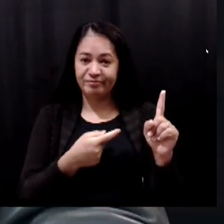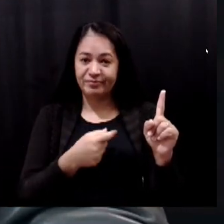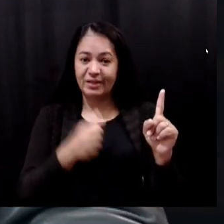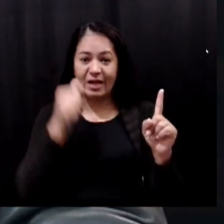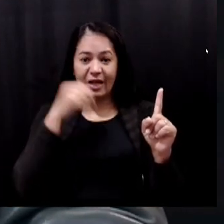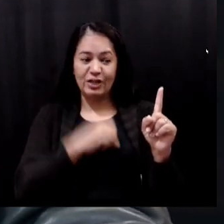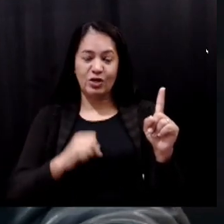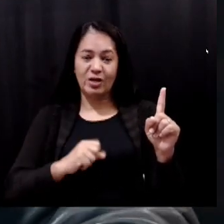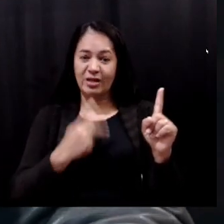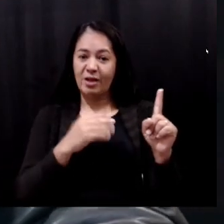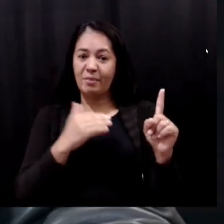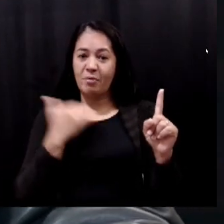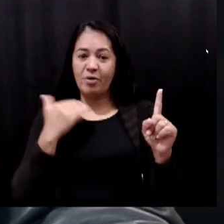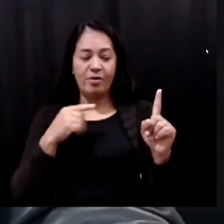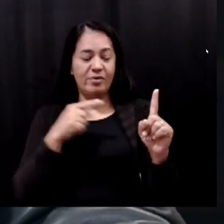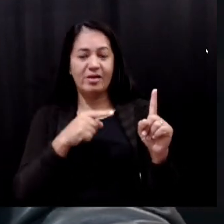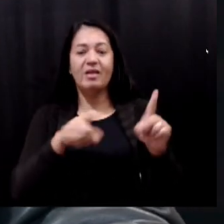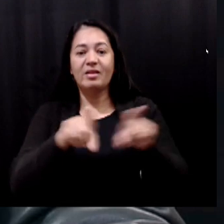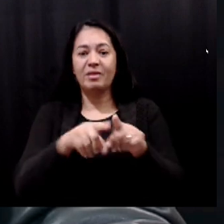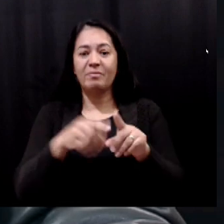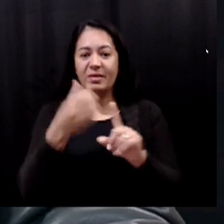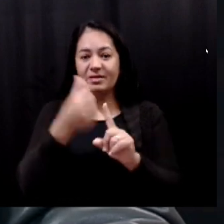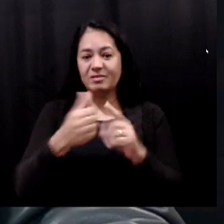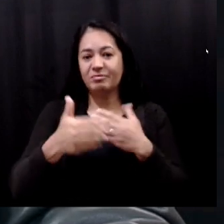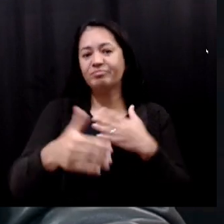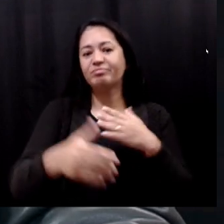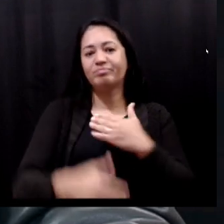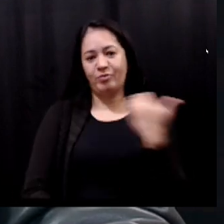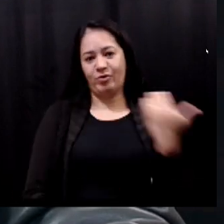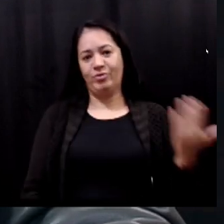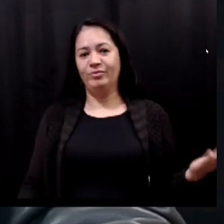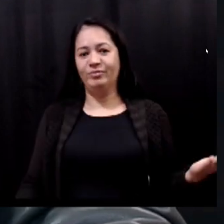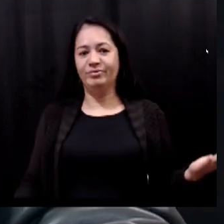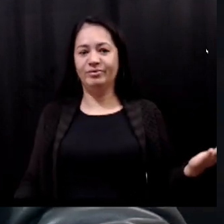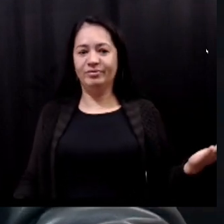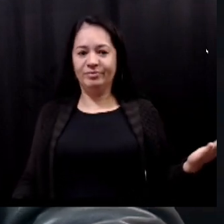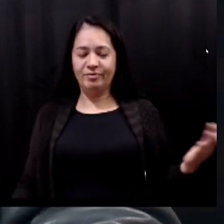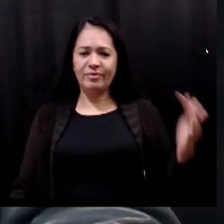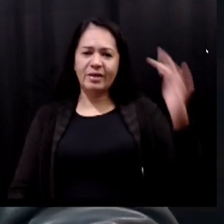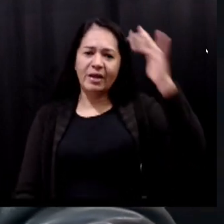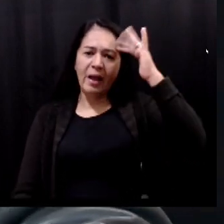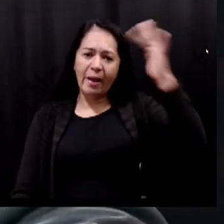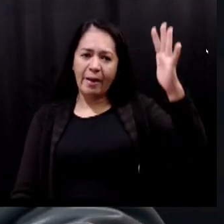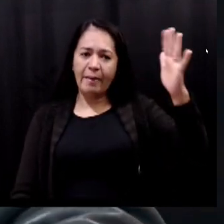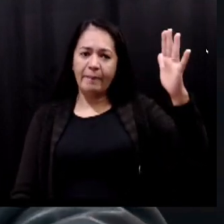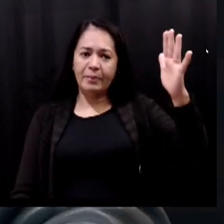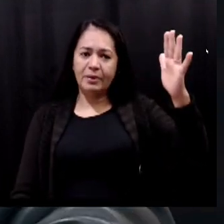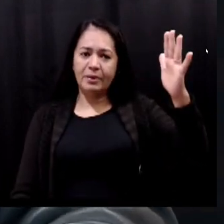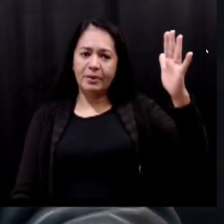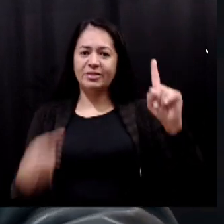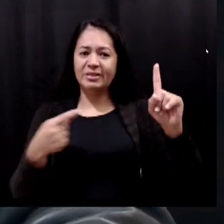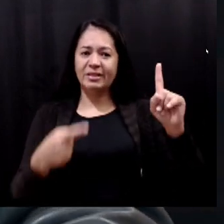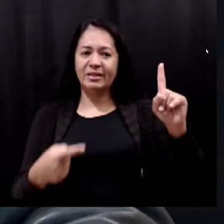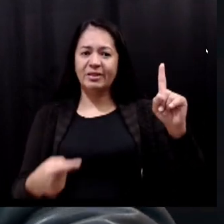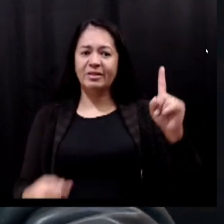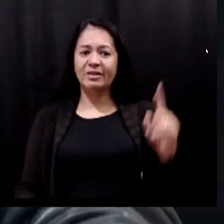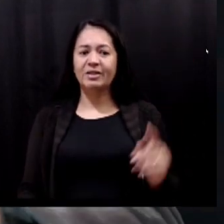cuidava morrer também, né? Imagine só que ela tinha um